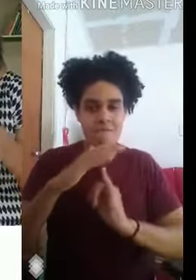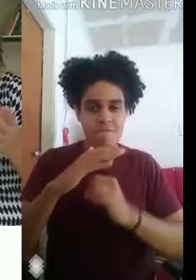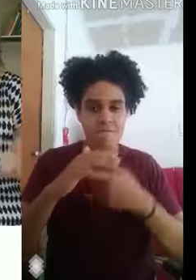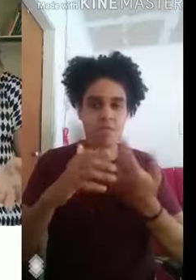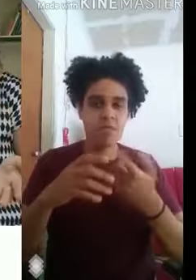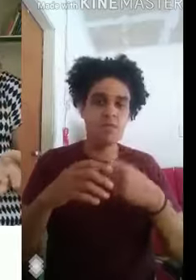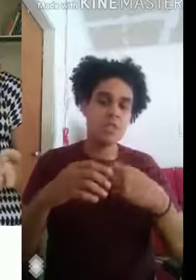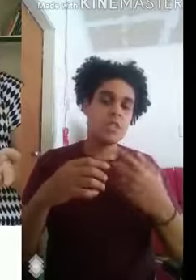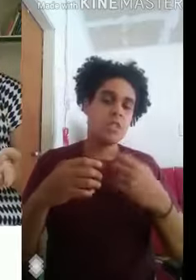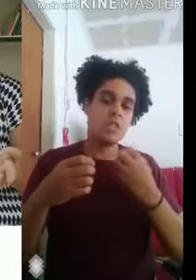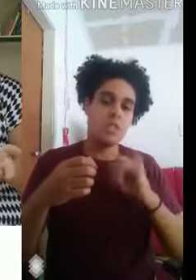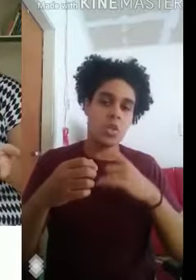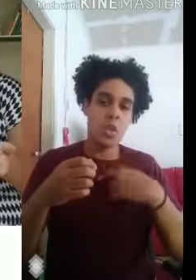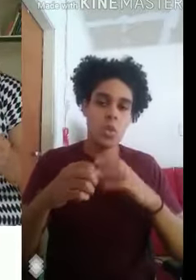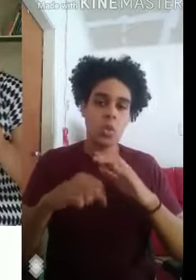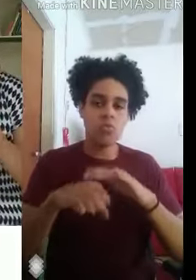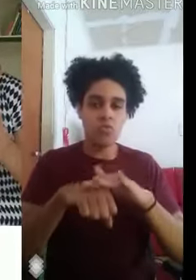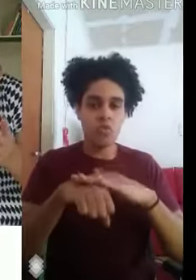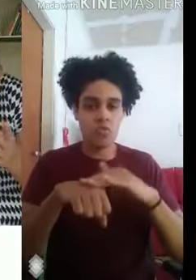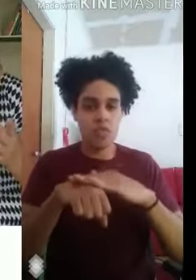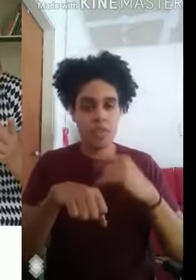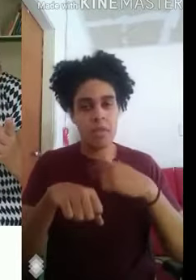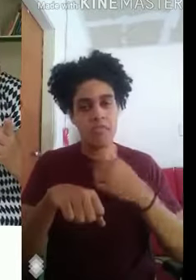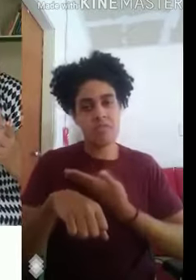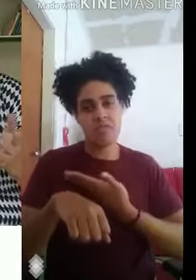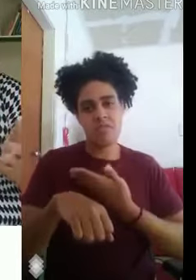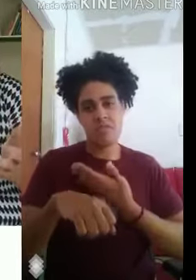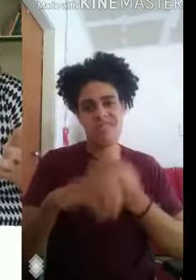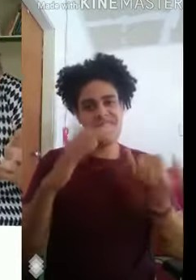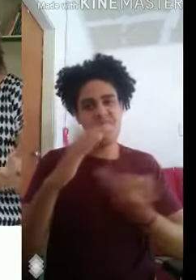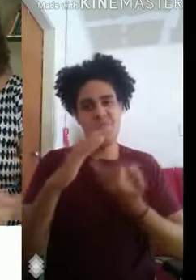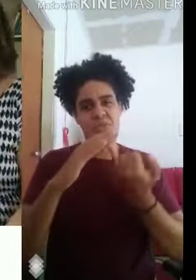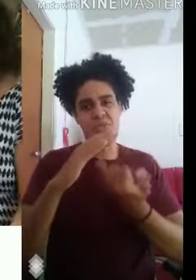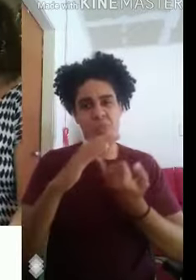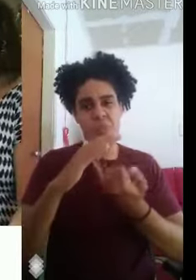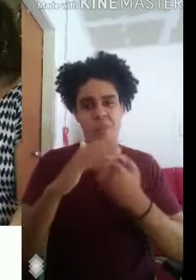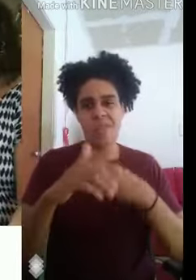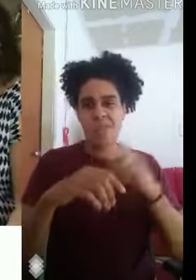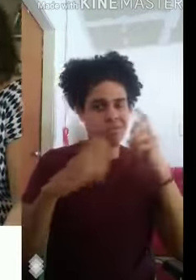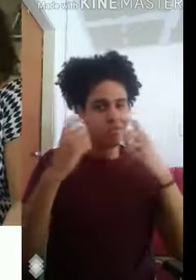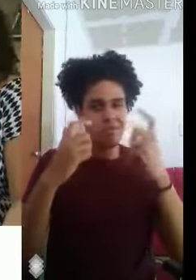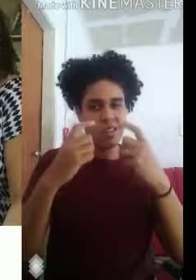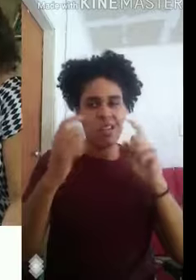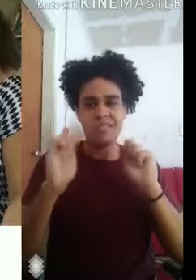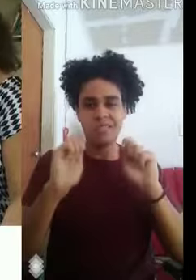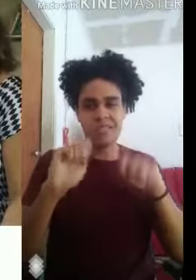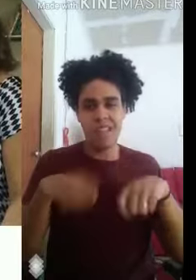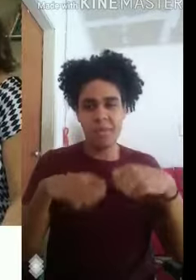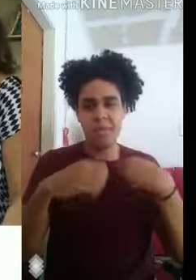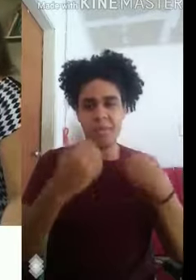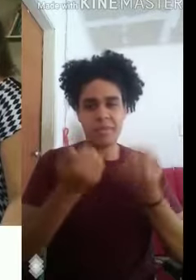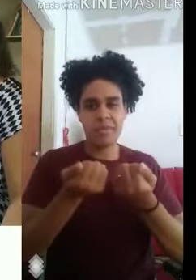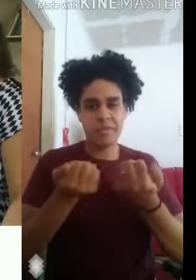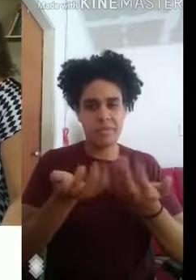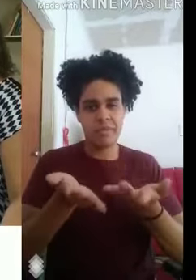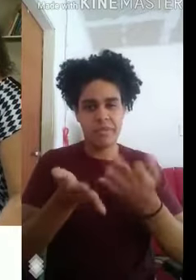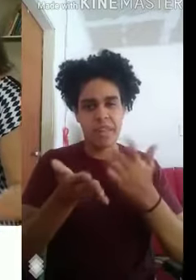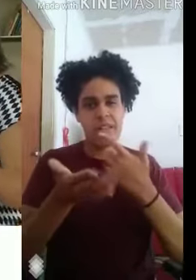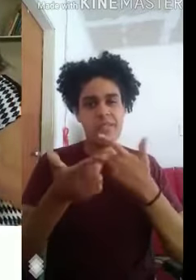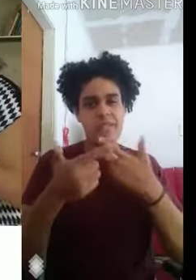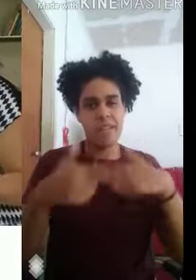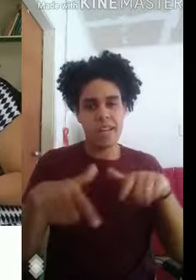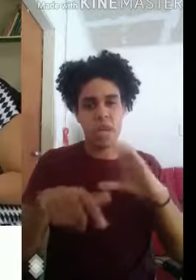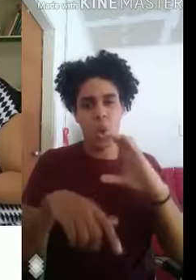Se eu estiver conversando com amigos de maneira informal e despreocupada, eu posso empregar uma linguagem mais